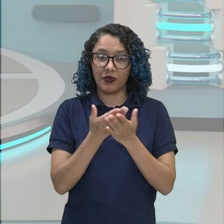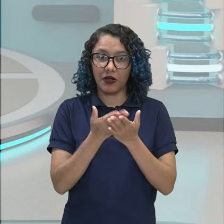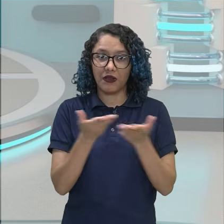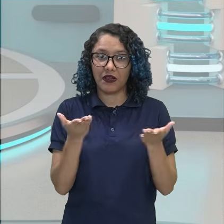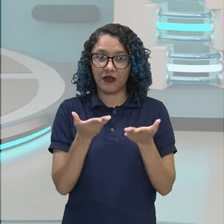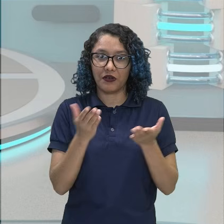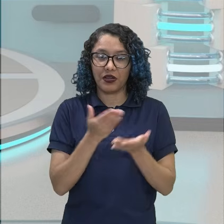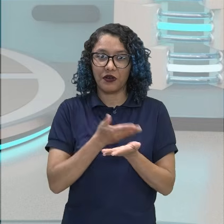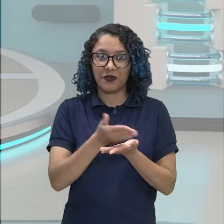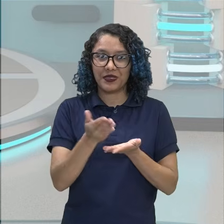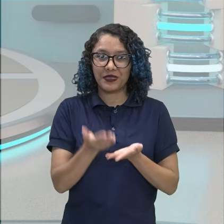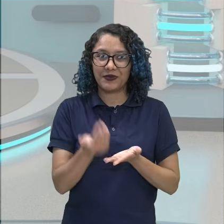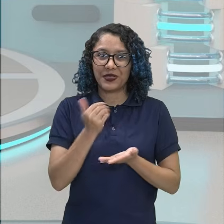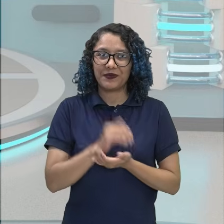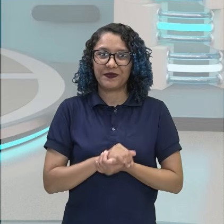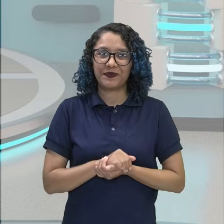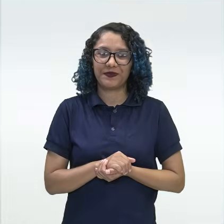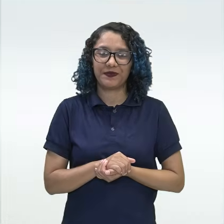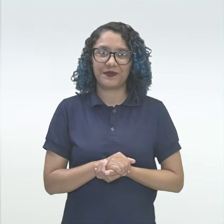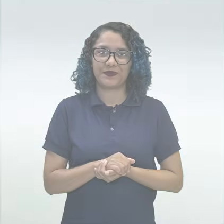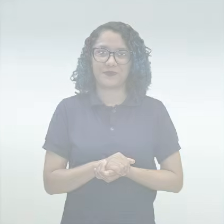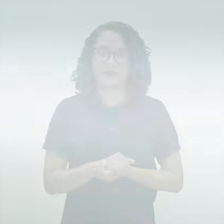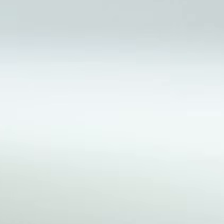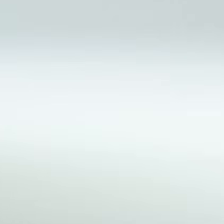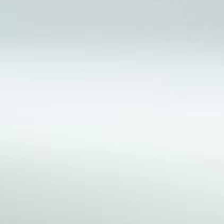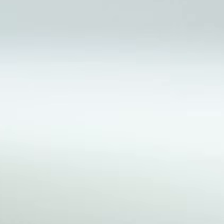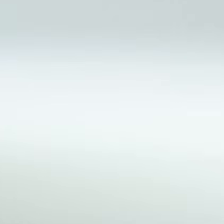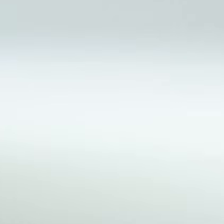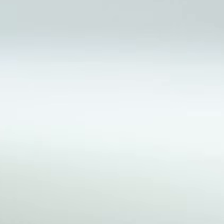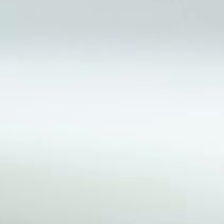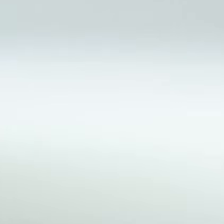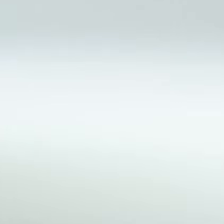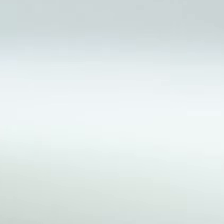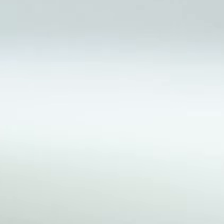aula. Vamos iniciá-la.